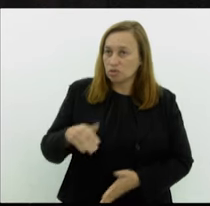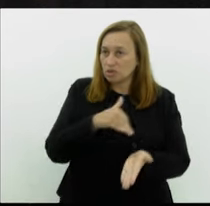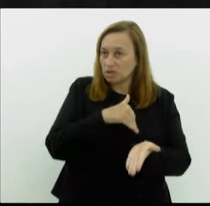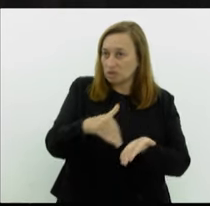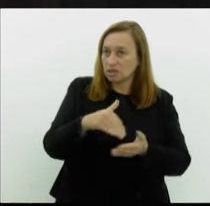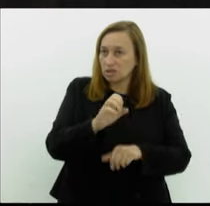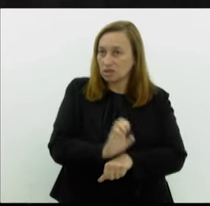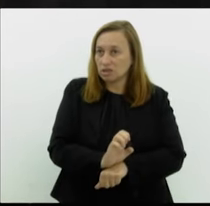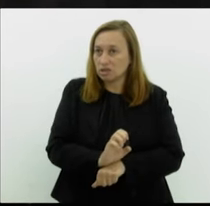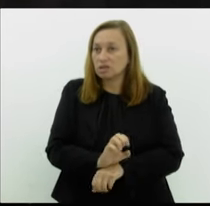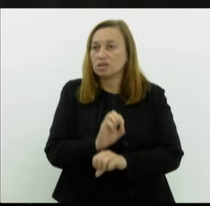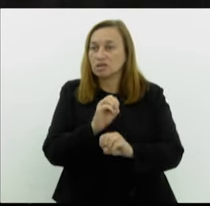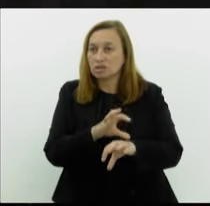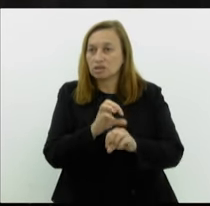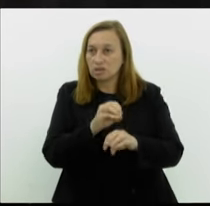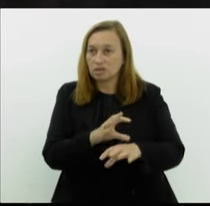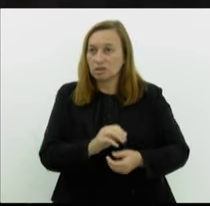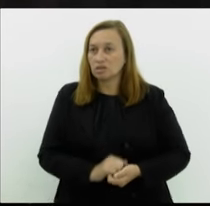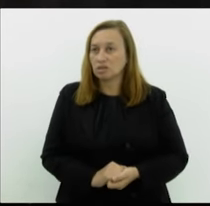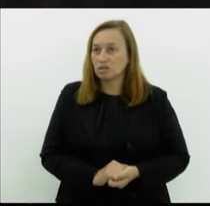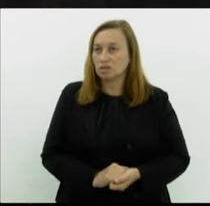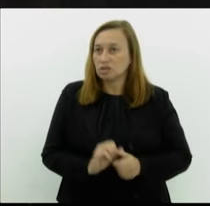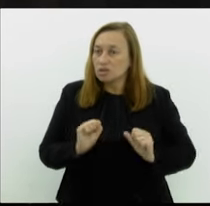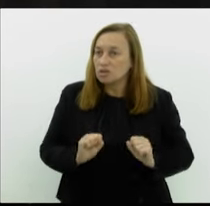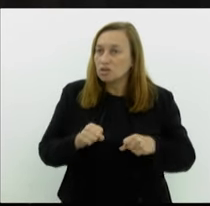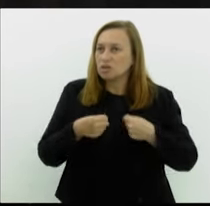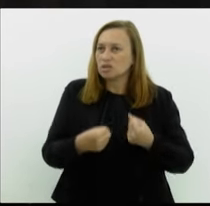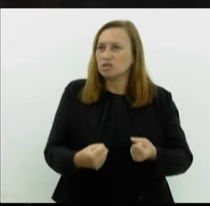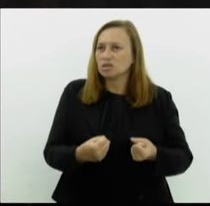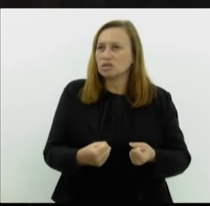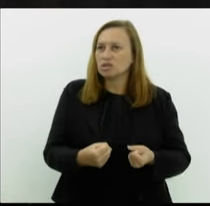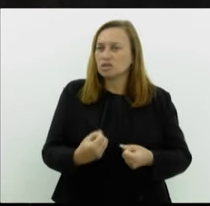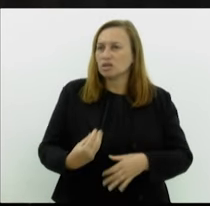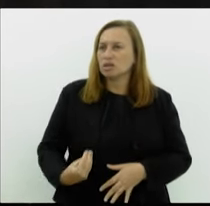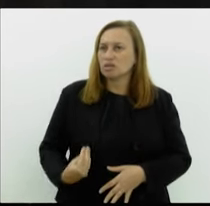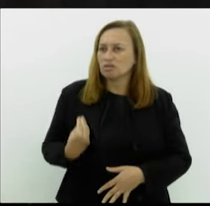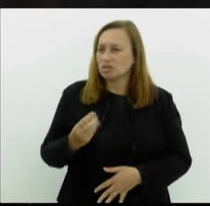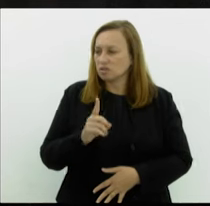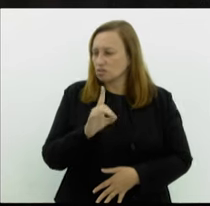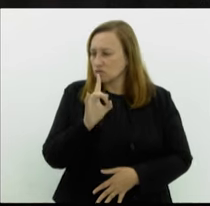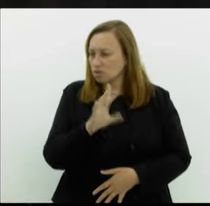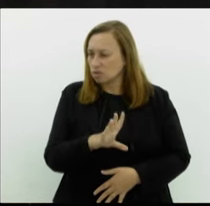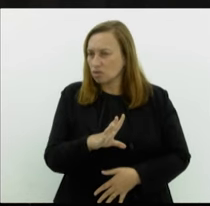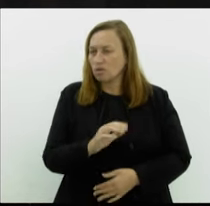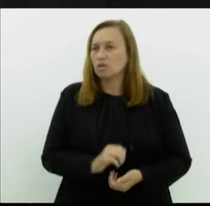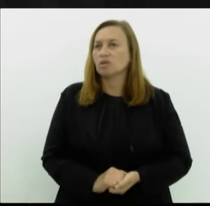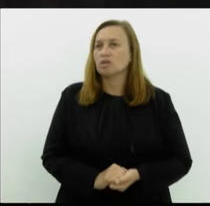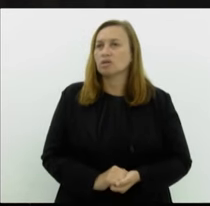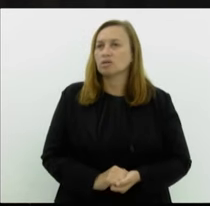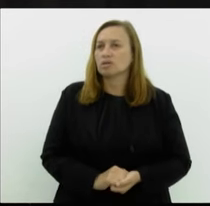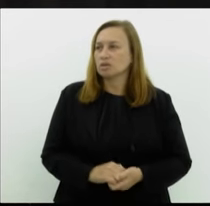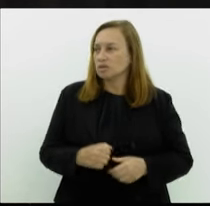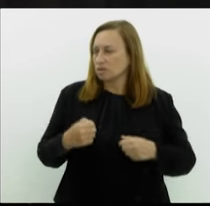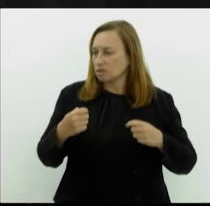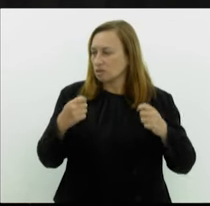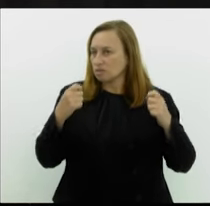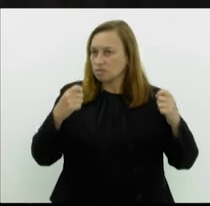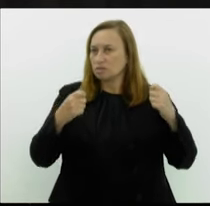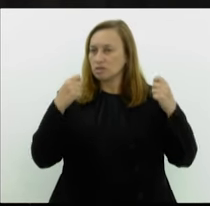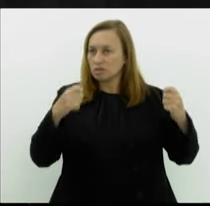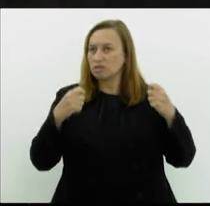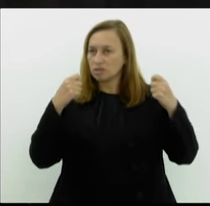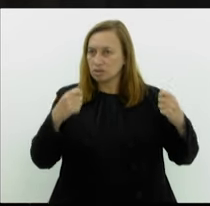Secretaria Estadual de Educação, como alguém que dedicou a vida, não só a partir da militância e da atuação no